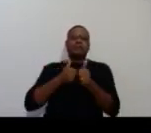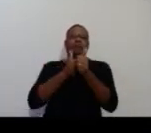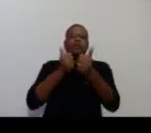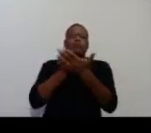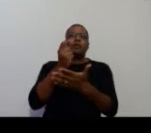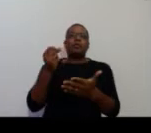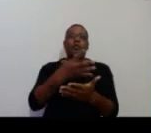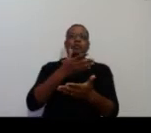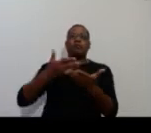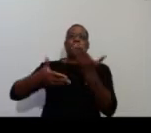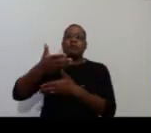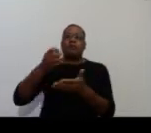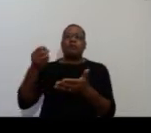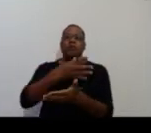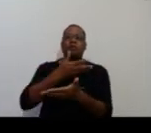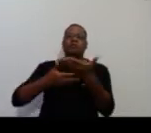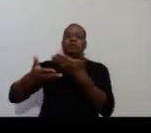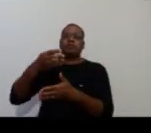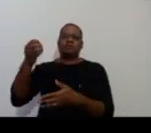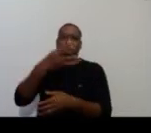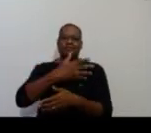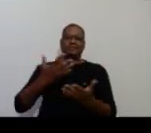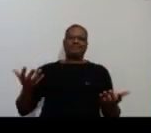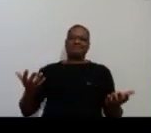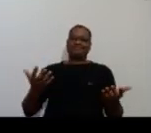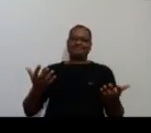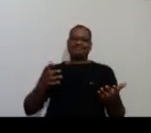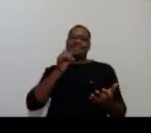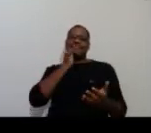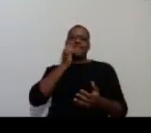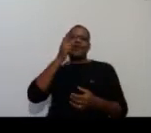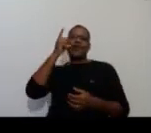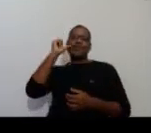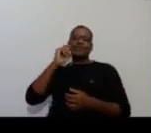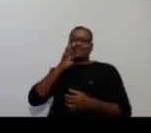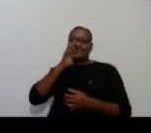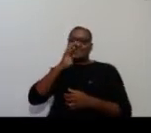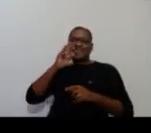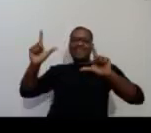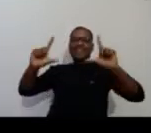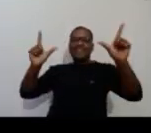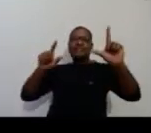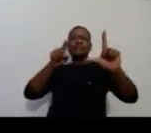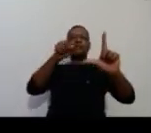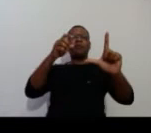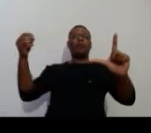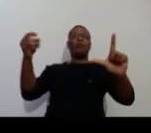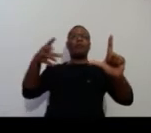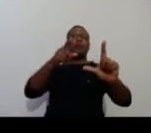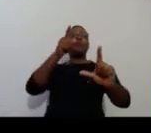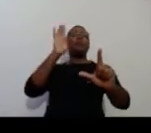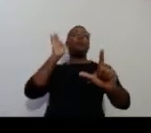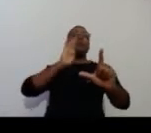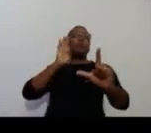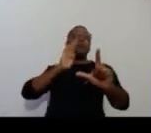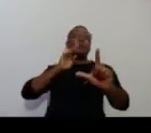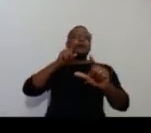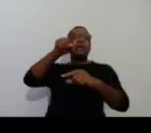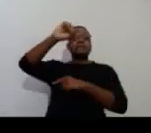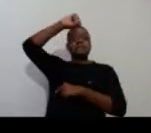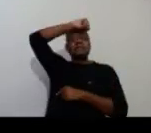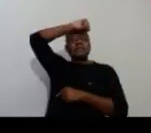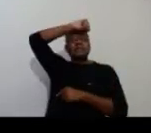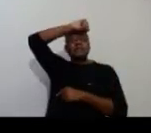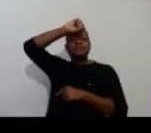tem poder aquisitivo para isso. Por exemplo, eu estava assistindo ontem a TV e aí passou um celular novo. Oxe, que celular massa, será que é um Samsung, não sei o quê? Quando eu vi era outra